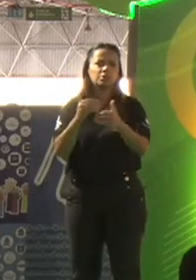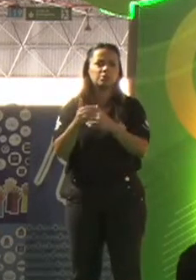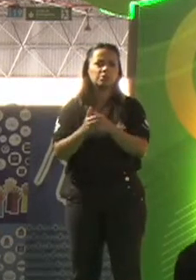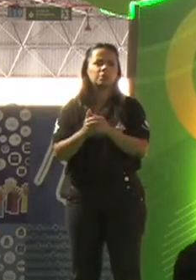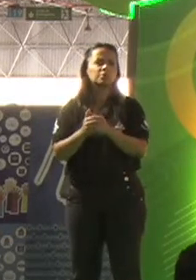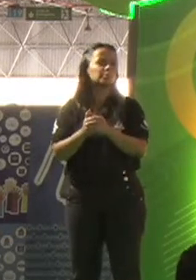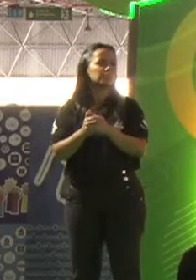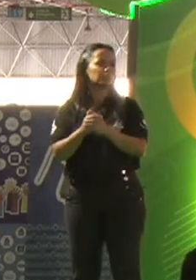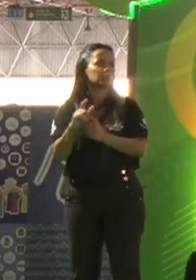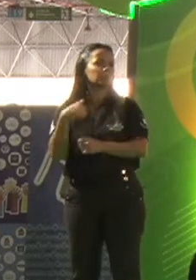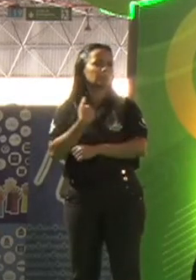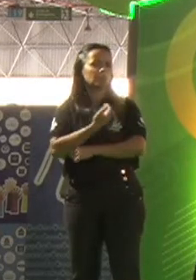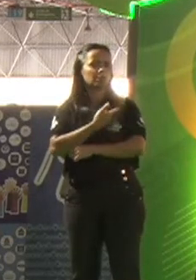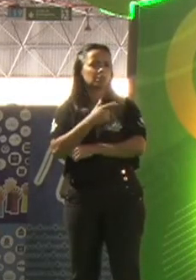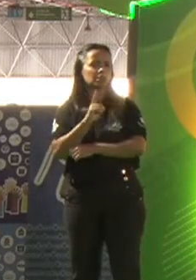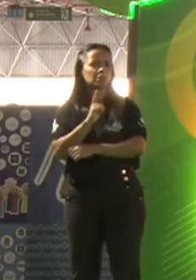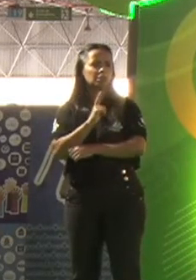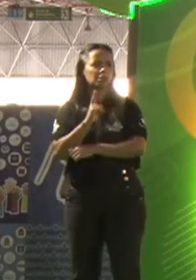ter